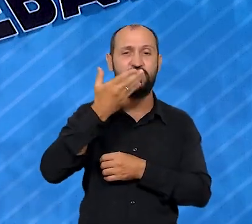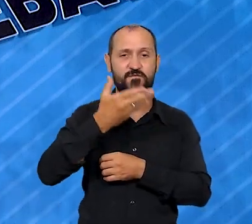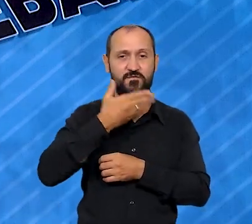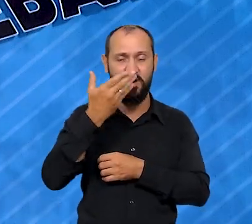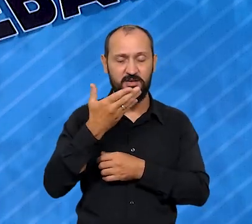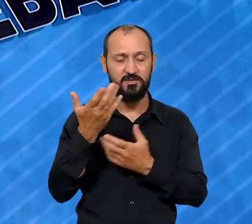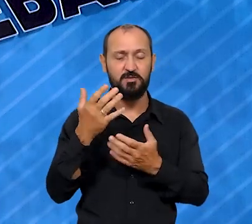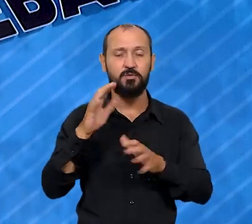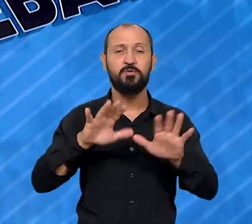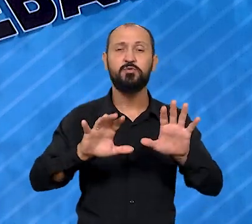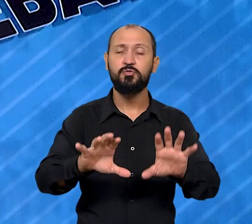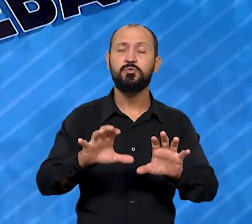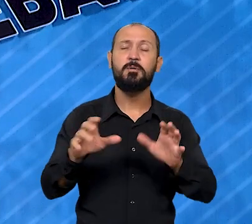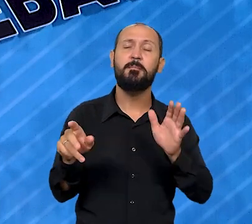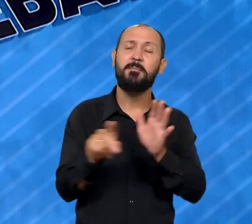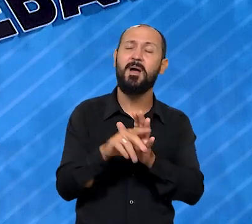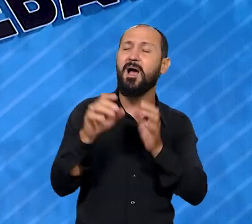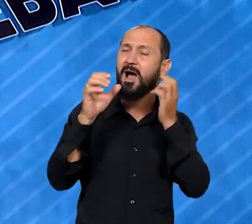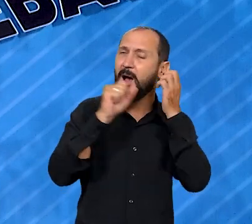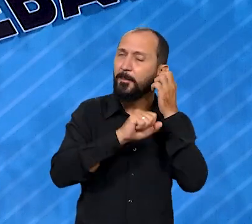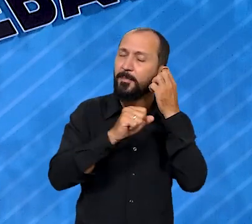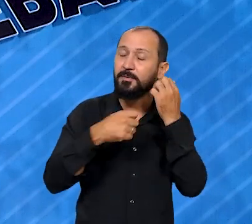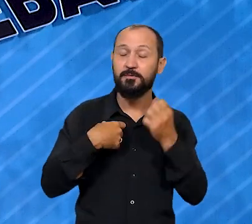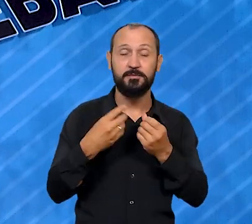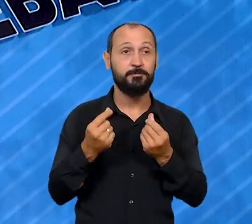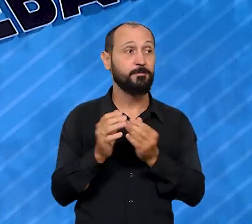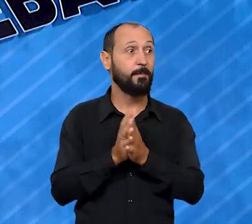crédito fácil, né, que é oferecido de um modo tão